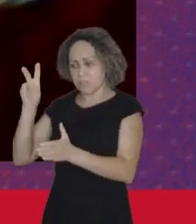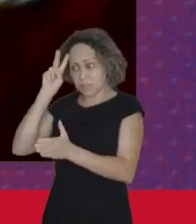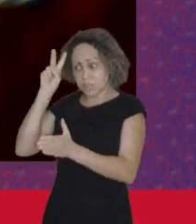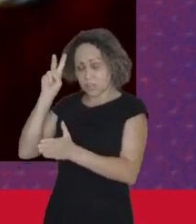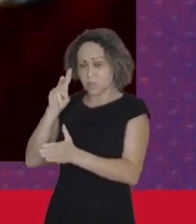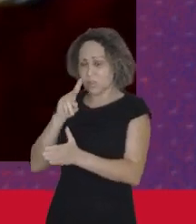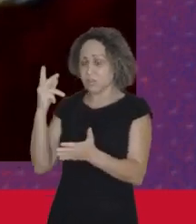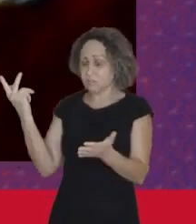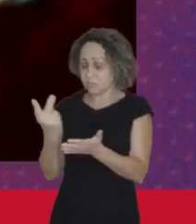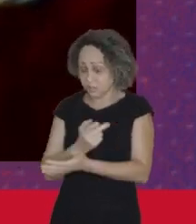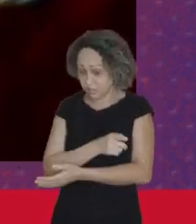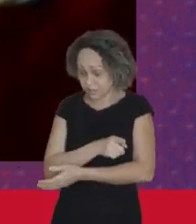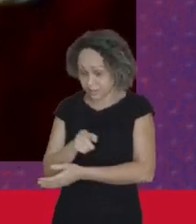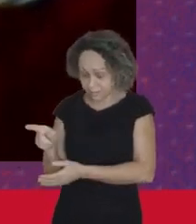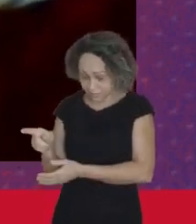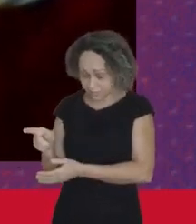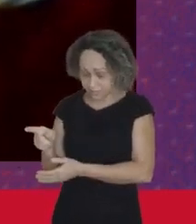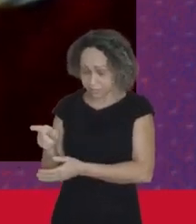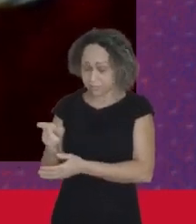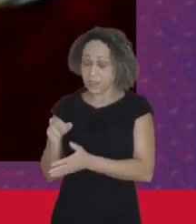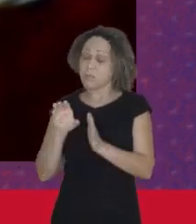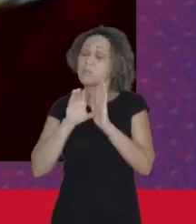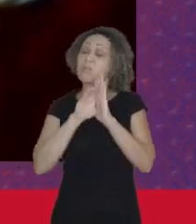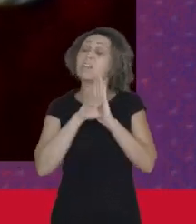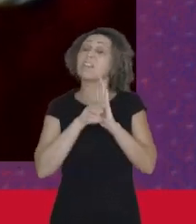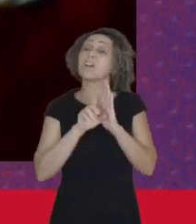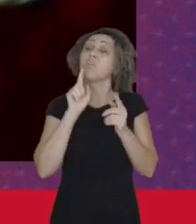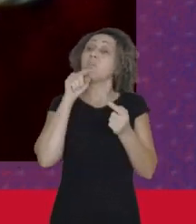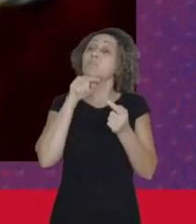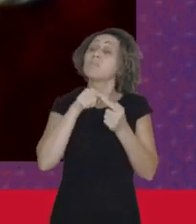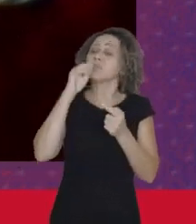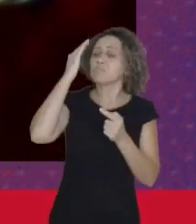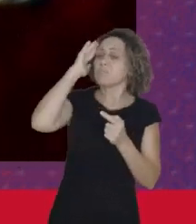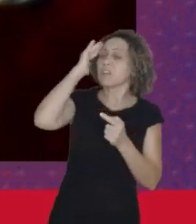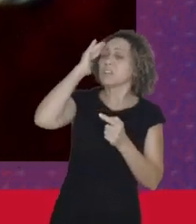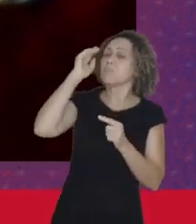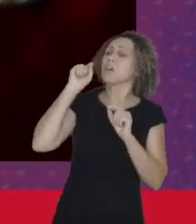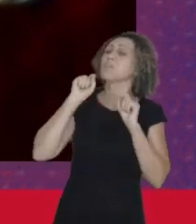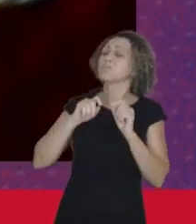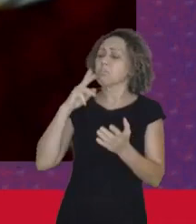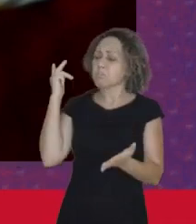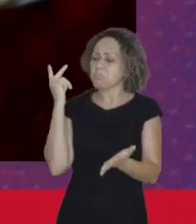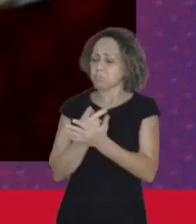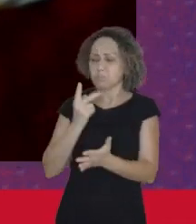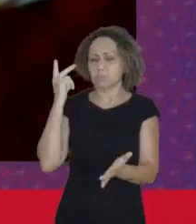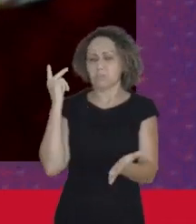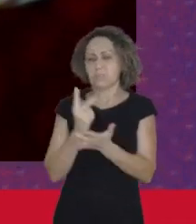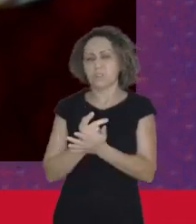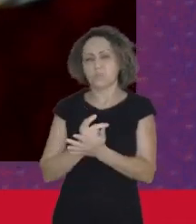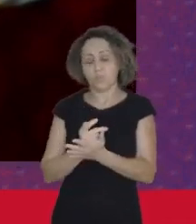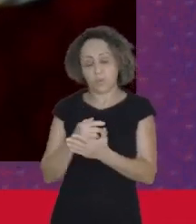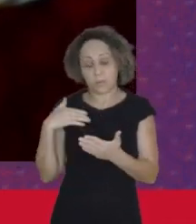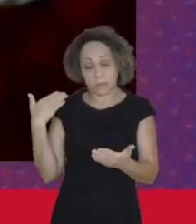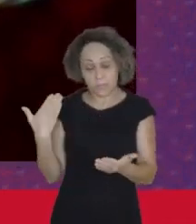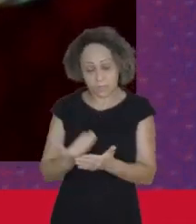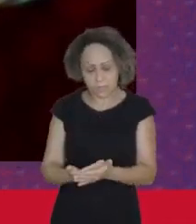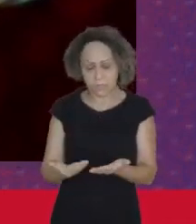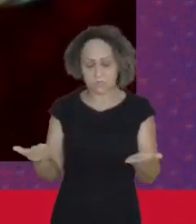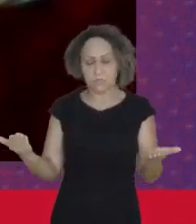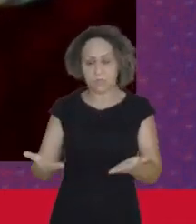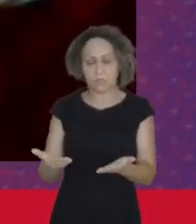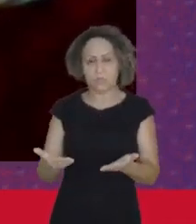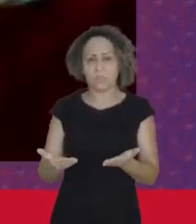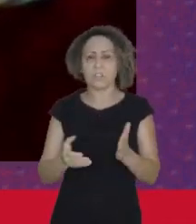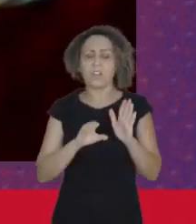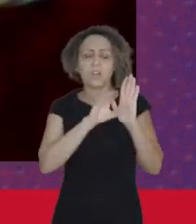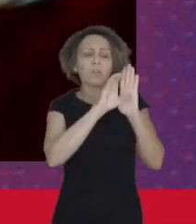atualmente todas essas concepções permanecem existindo, né? Então, a primeira concepção